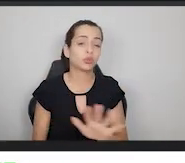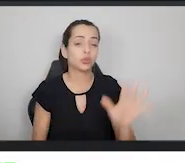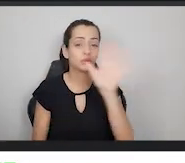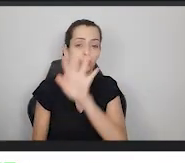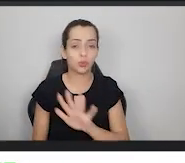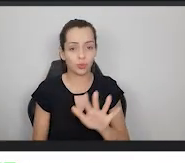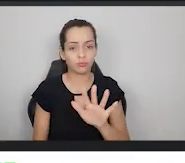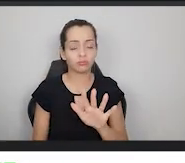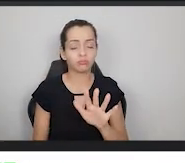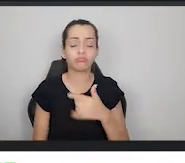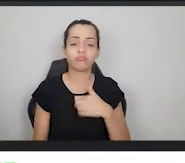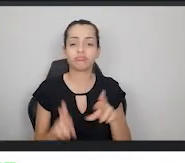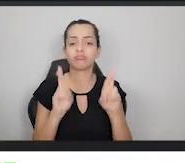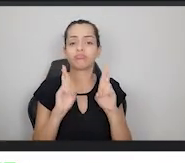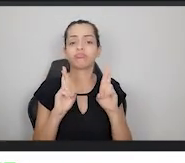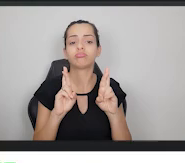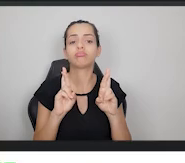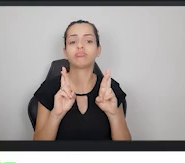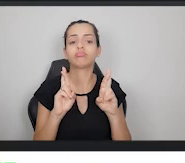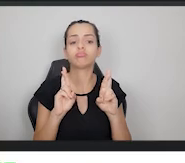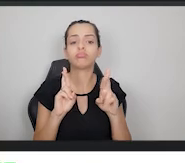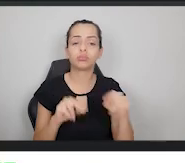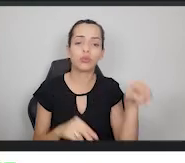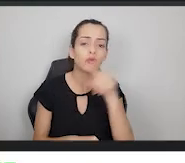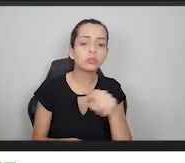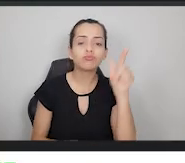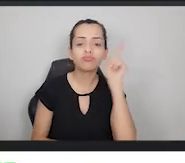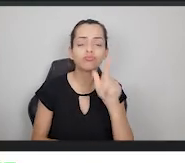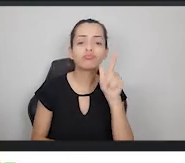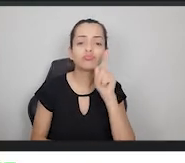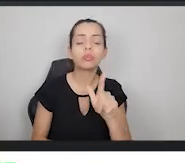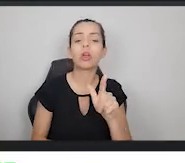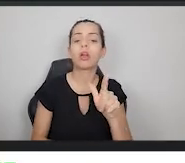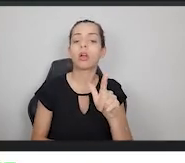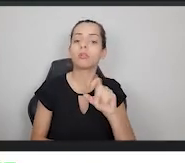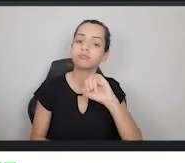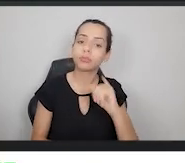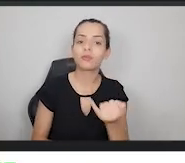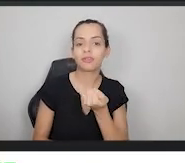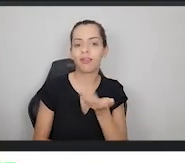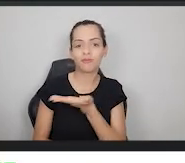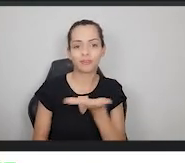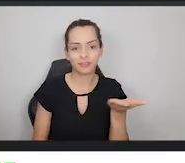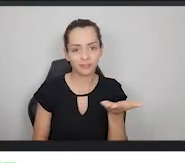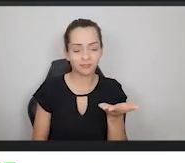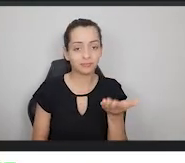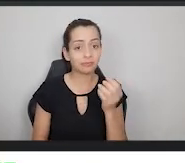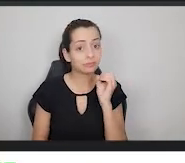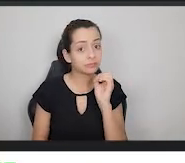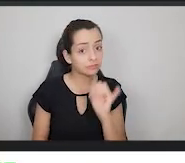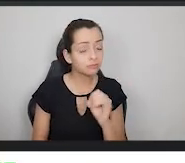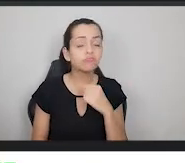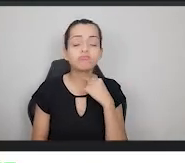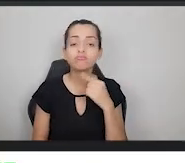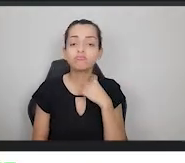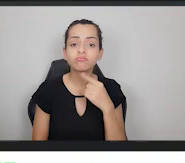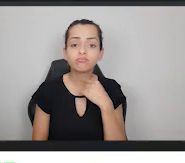agradeço. Peço desculpas, foi muito rápido, né? Eu tive que condensar muito as informações